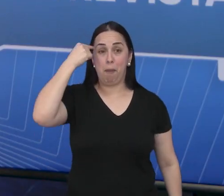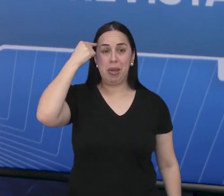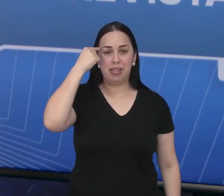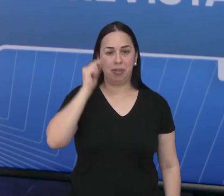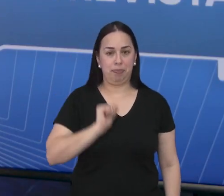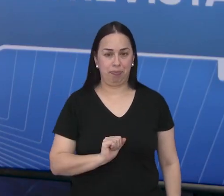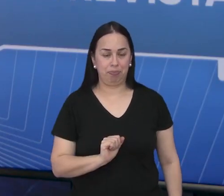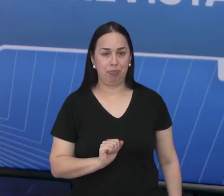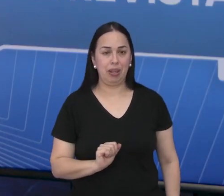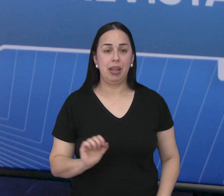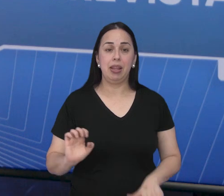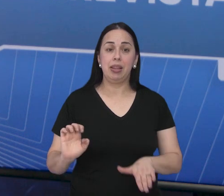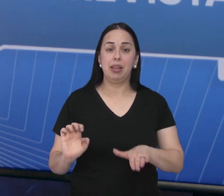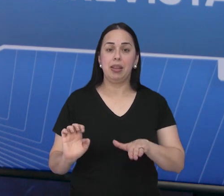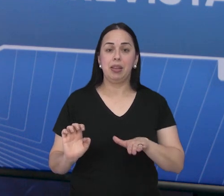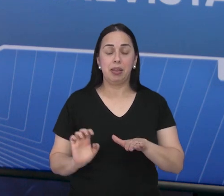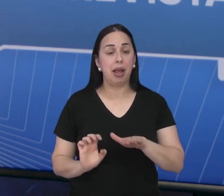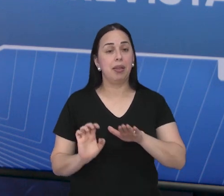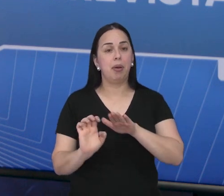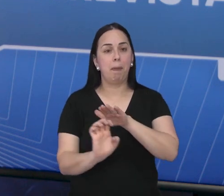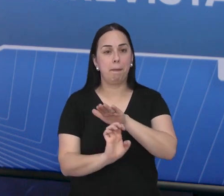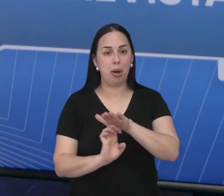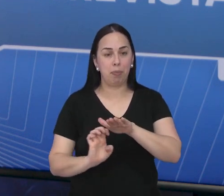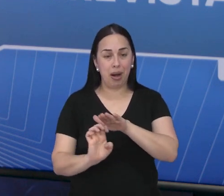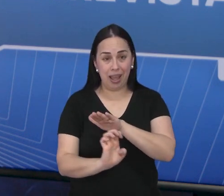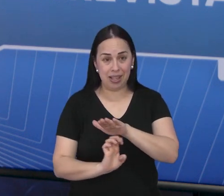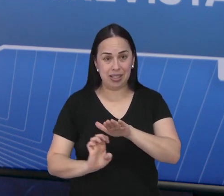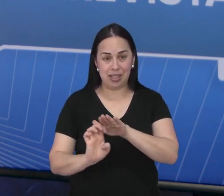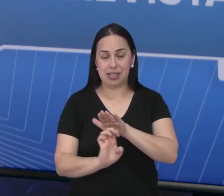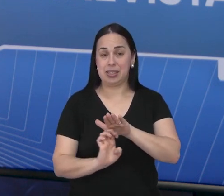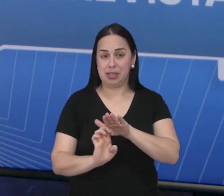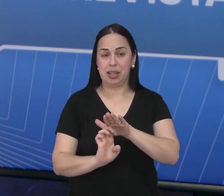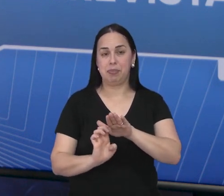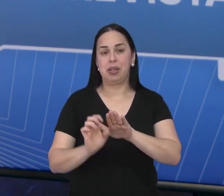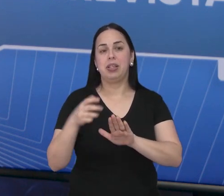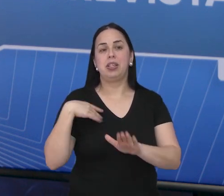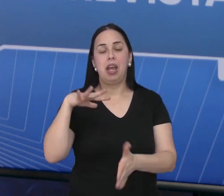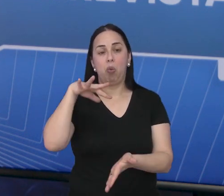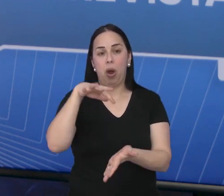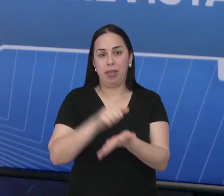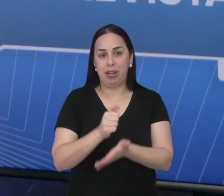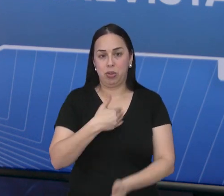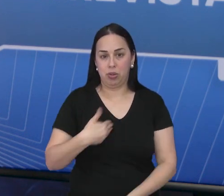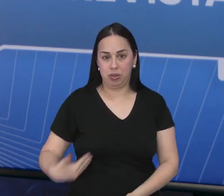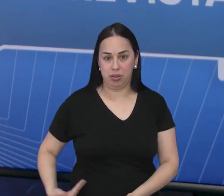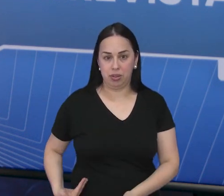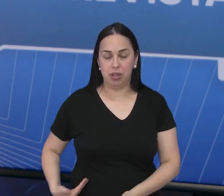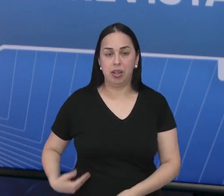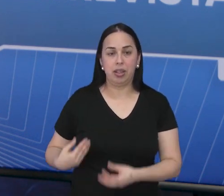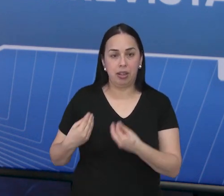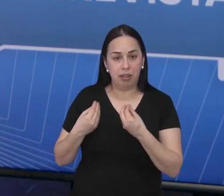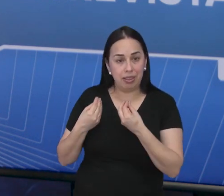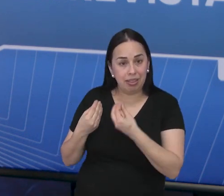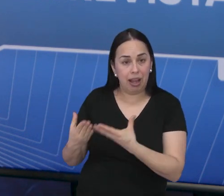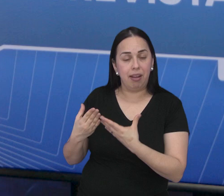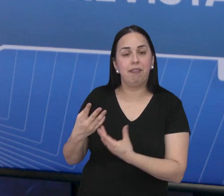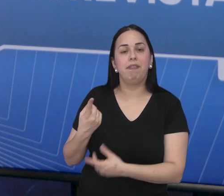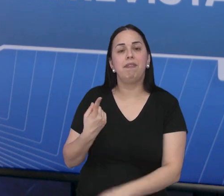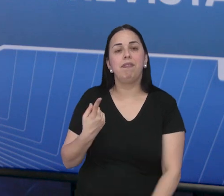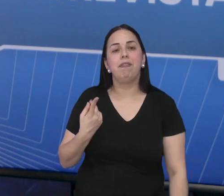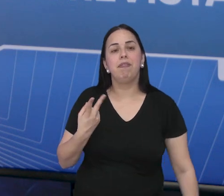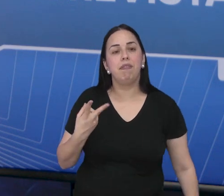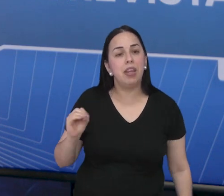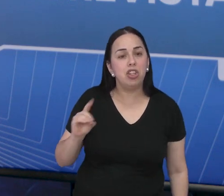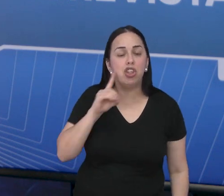pensar, por exemplo, na empresa, nos projetos da empresa cidadã, que tem essa possibilidade de aumentar em até 20 dias, de 5 a 20